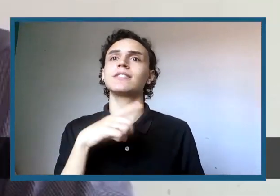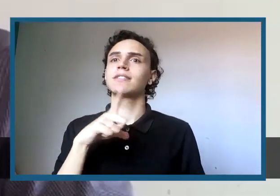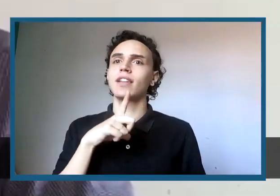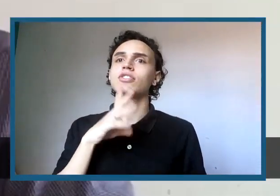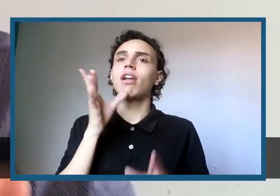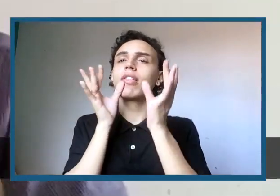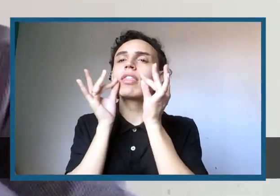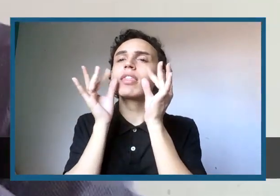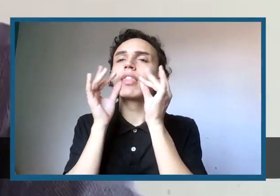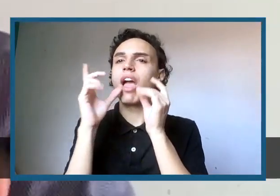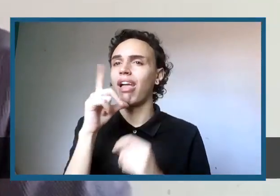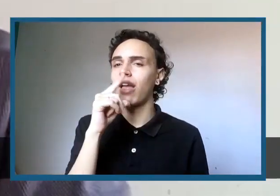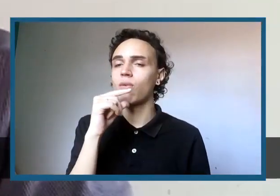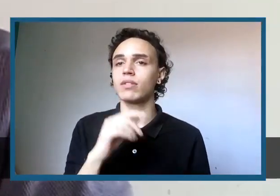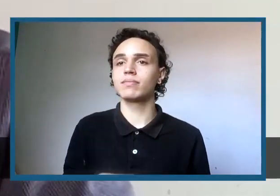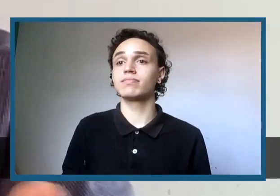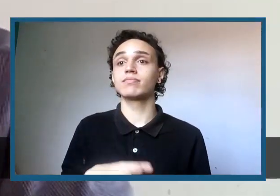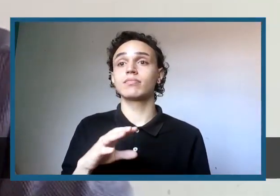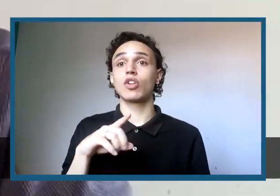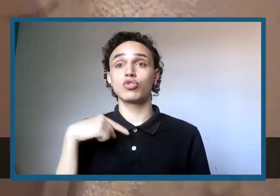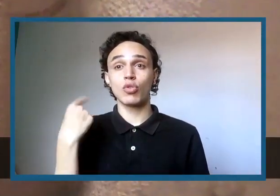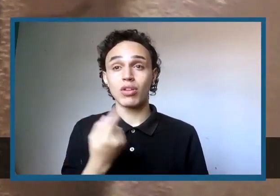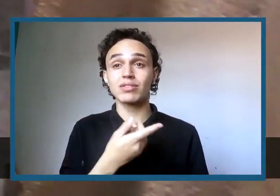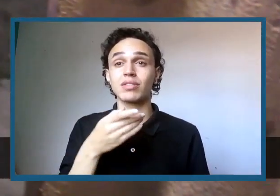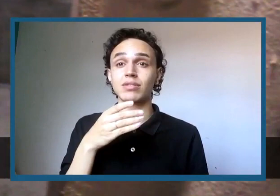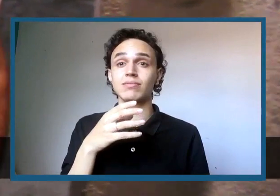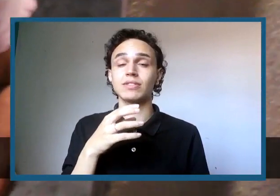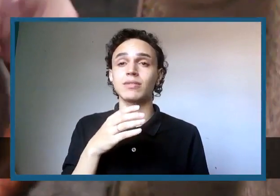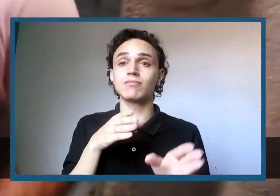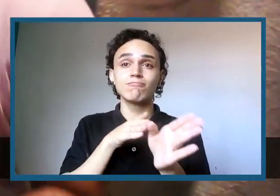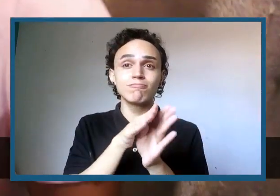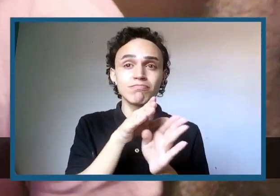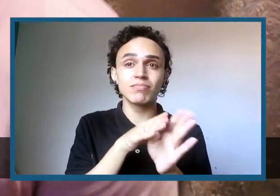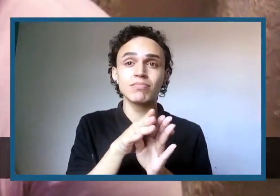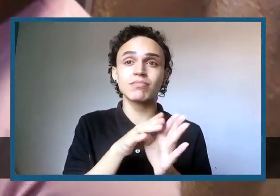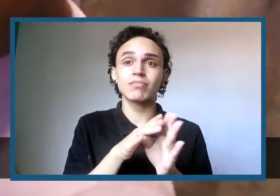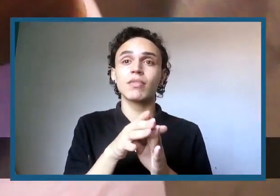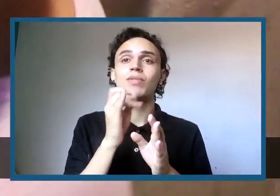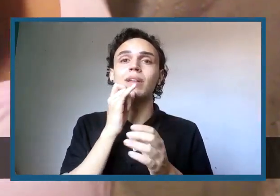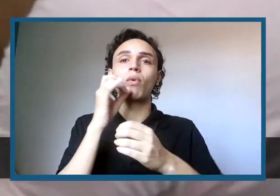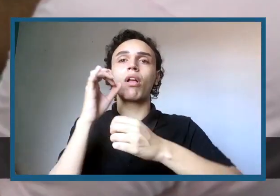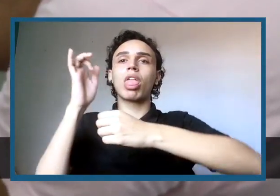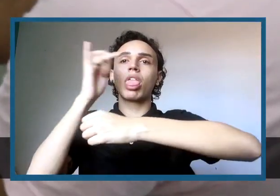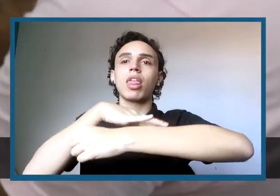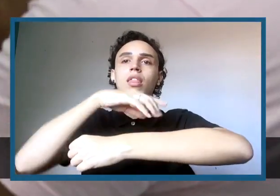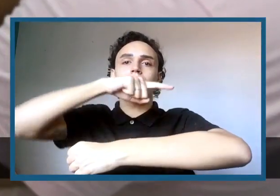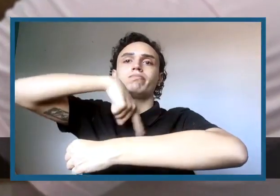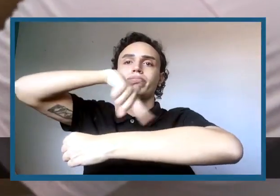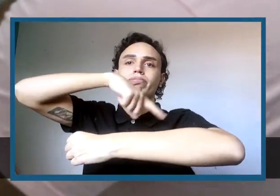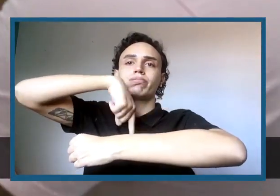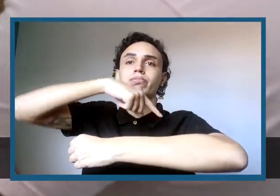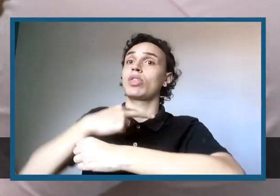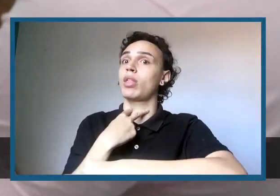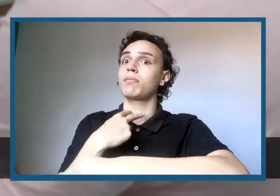trocadas quando a pessoa sente que ela ficou umedecida. A gente não recomenda colocar a máscara em